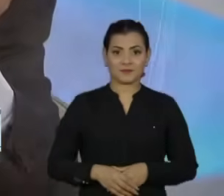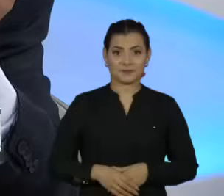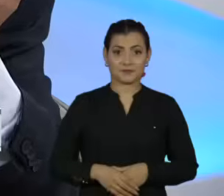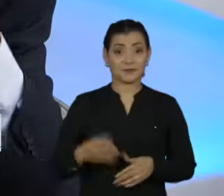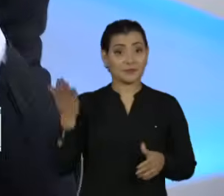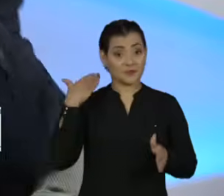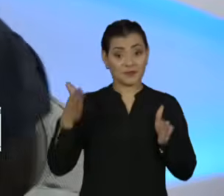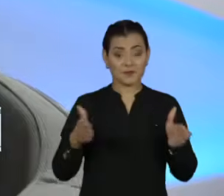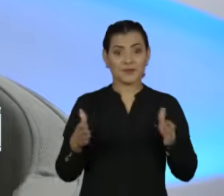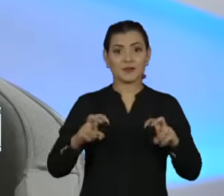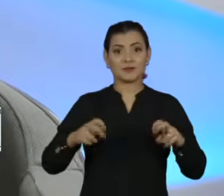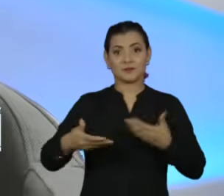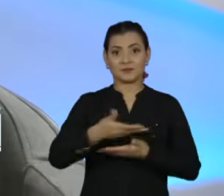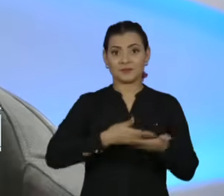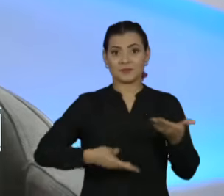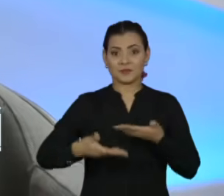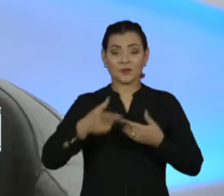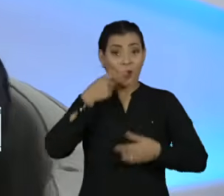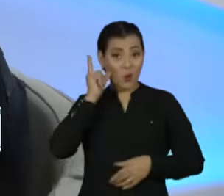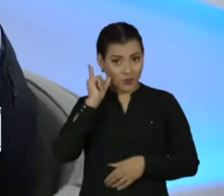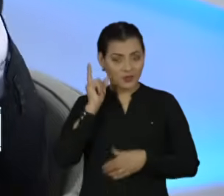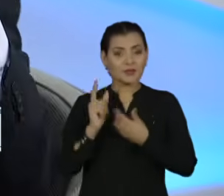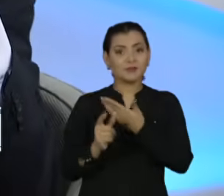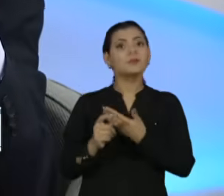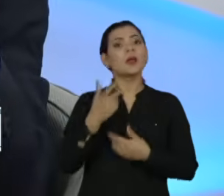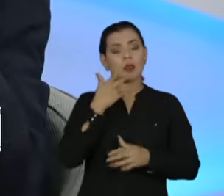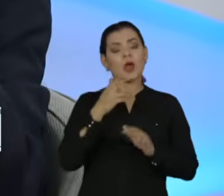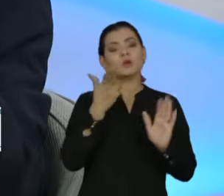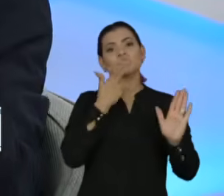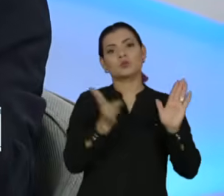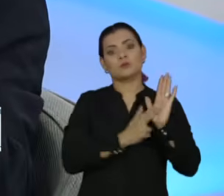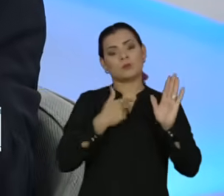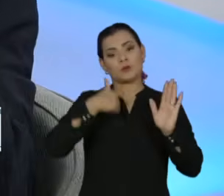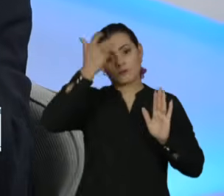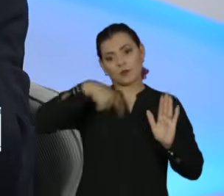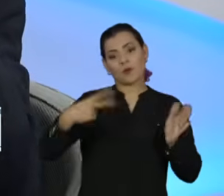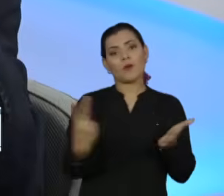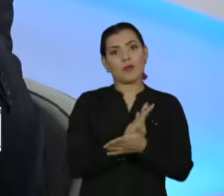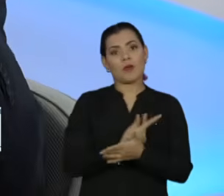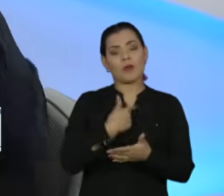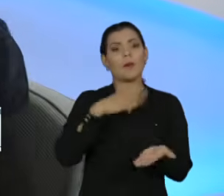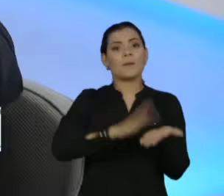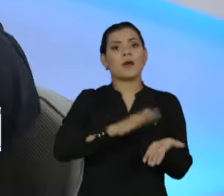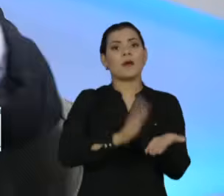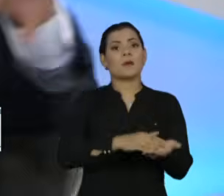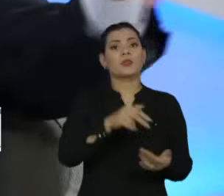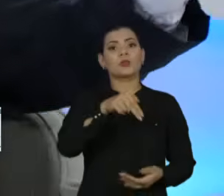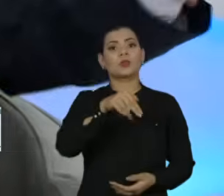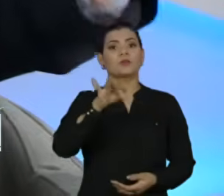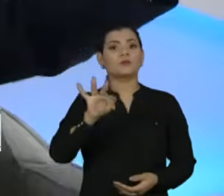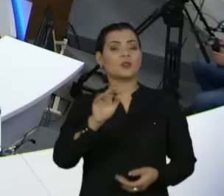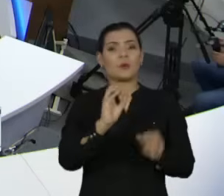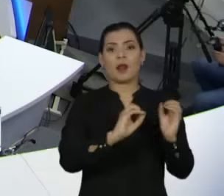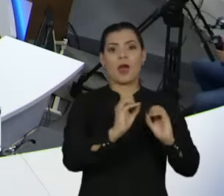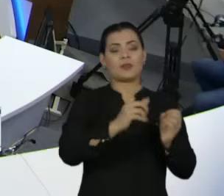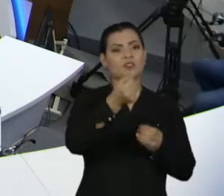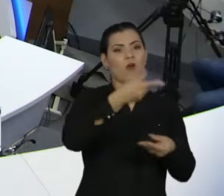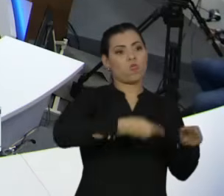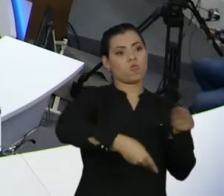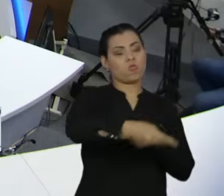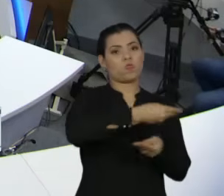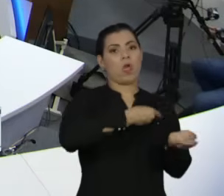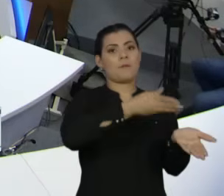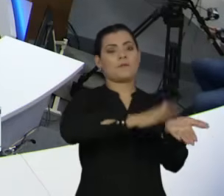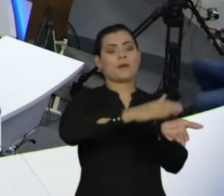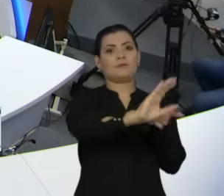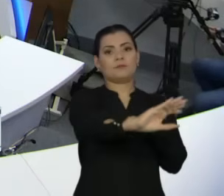Durante o programa, Santana afirmou que errou ao aceitar pagamentos sem nota fiscal e ao lavar o dinheiro recebido